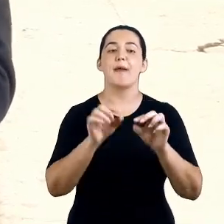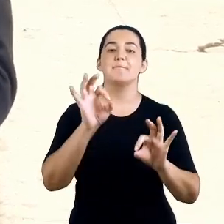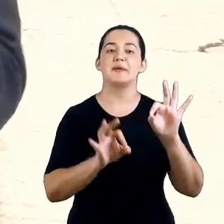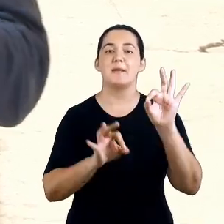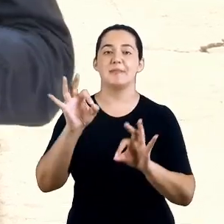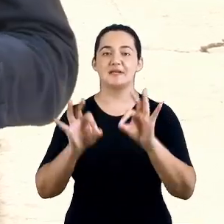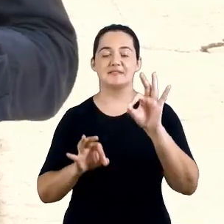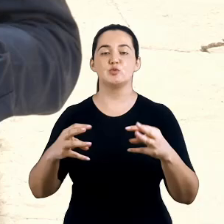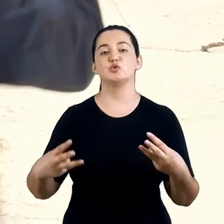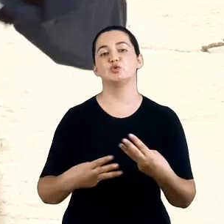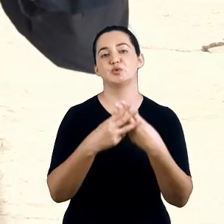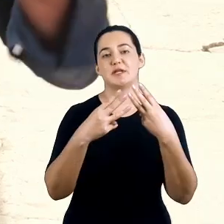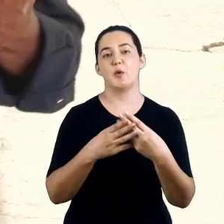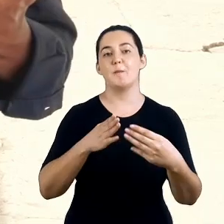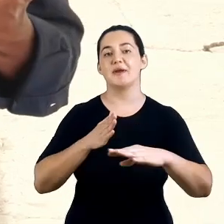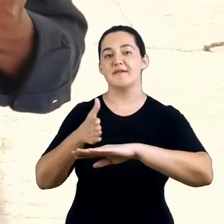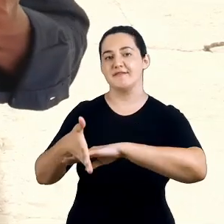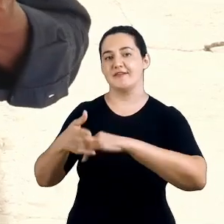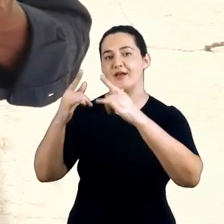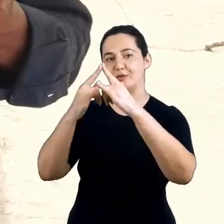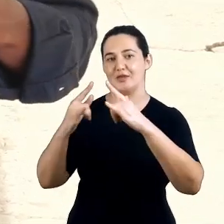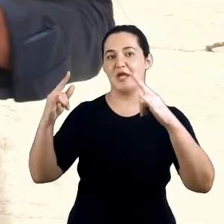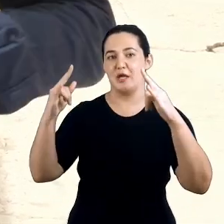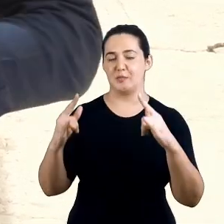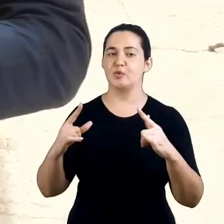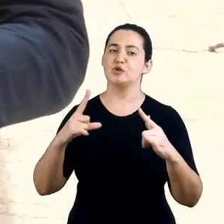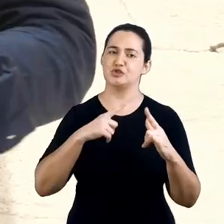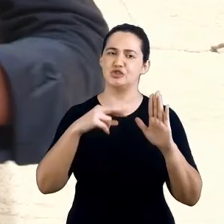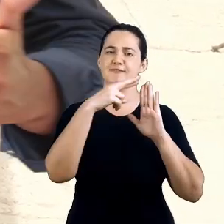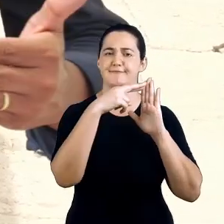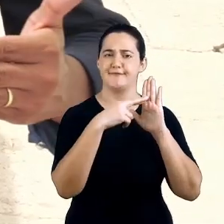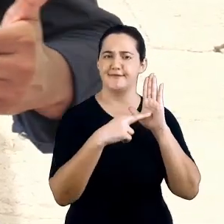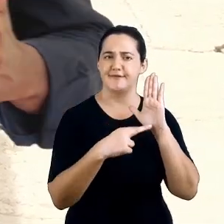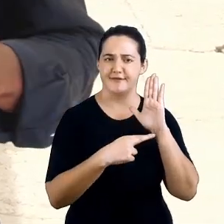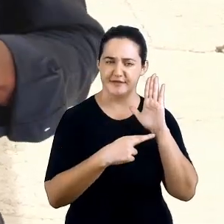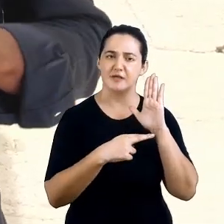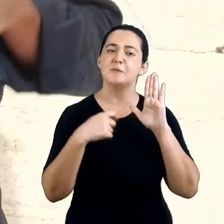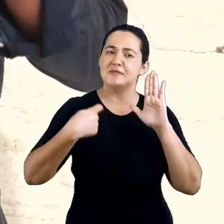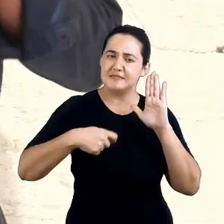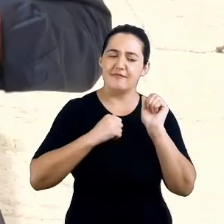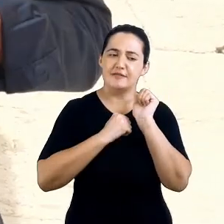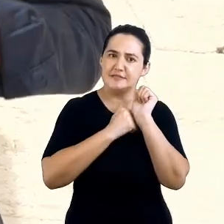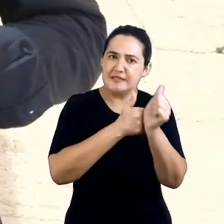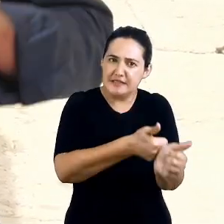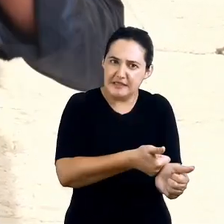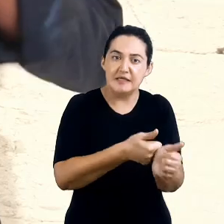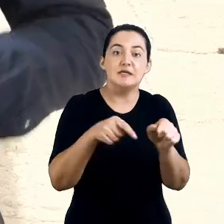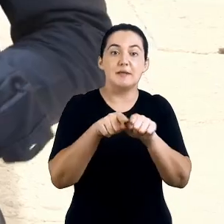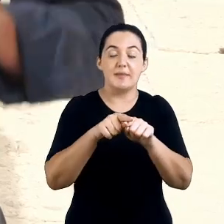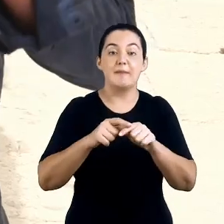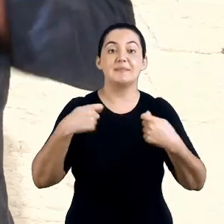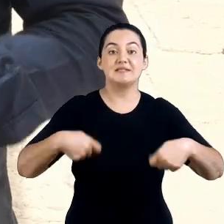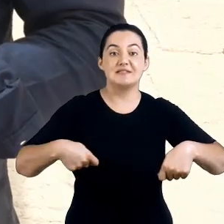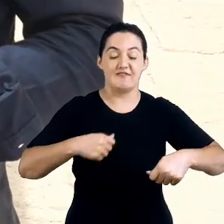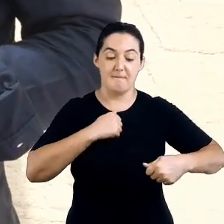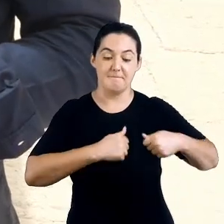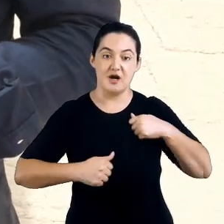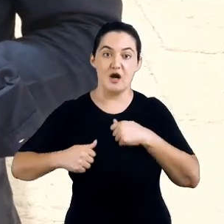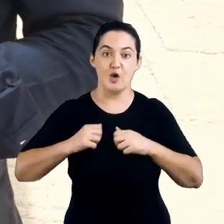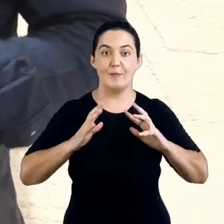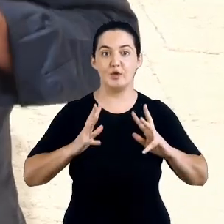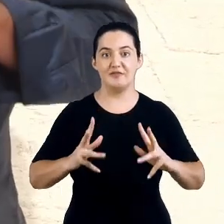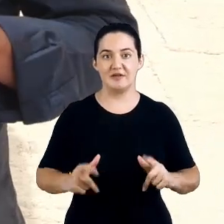preparação dos judeus para entrarem no templo. Havia todo um requisito cerimonial, especialmente com os banhos de